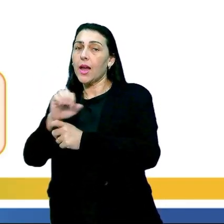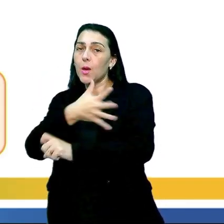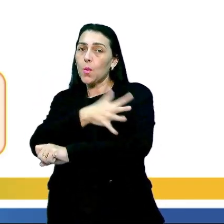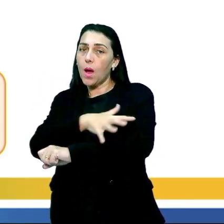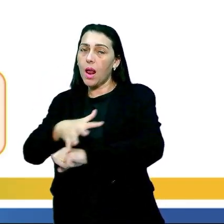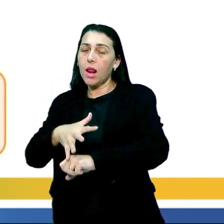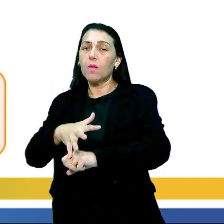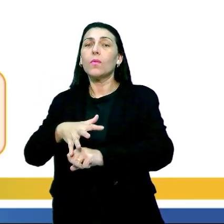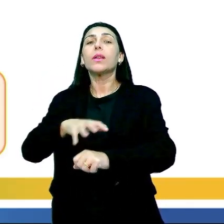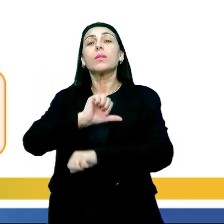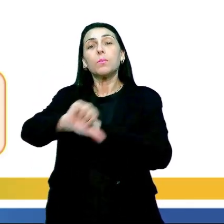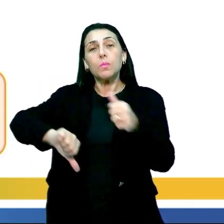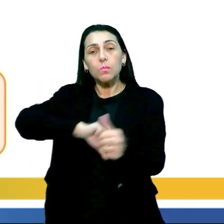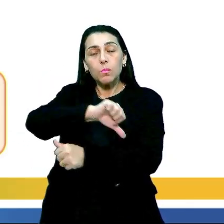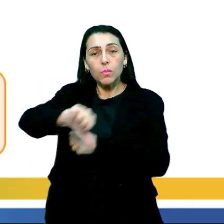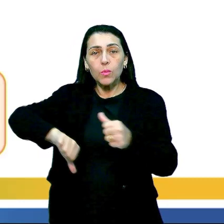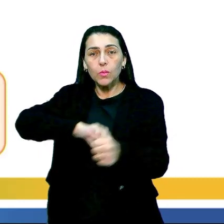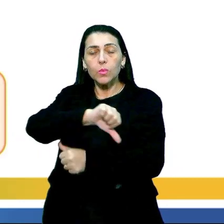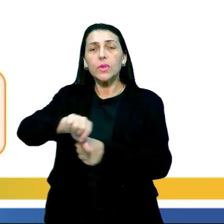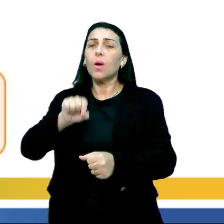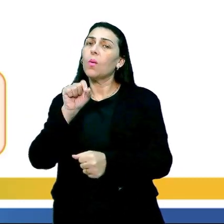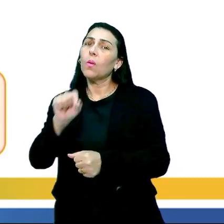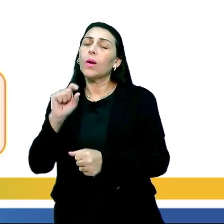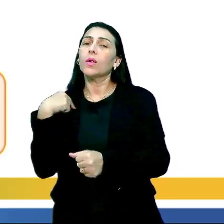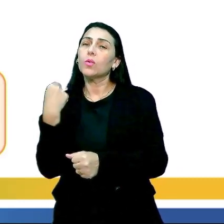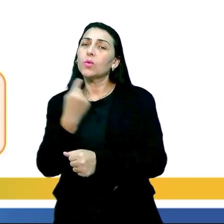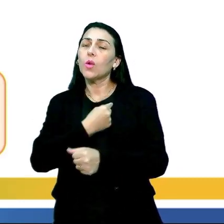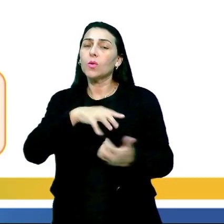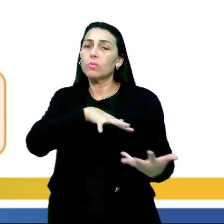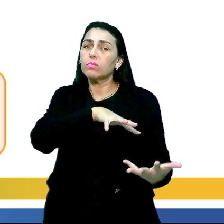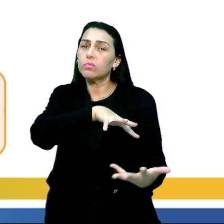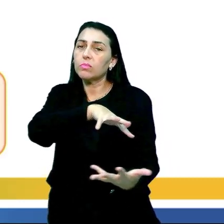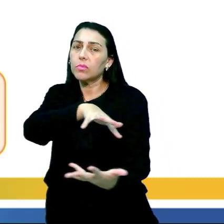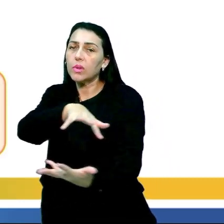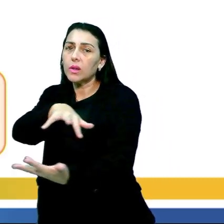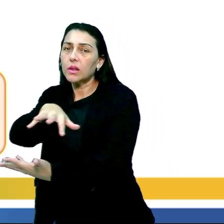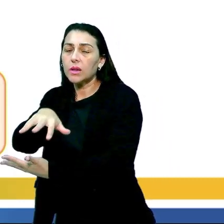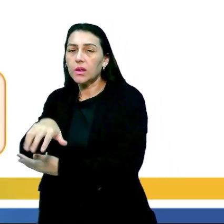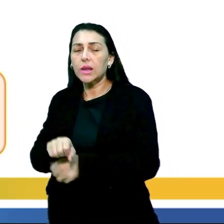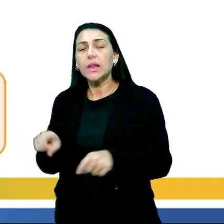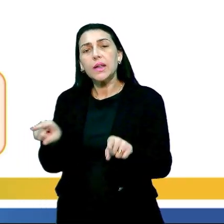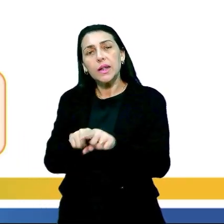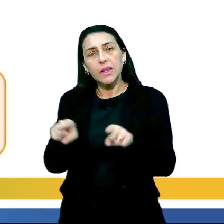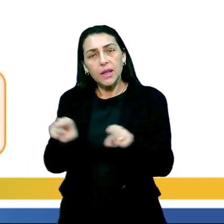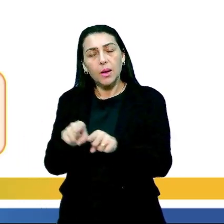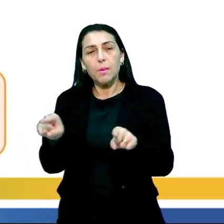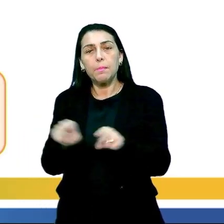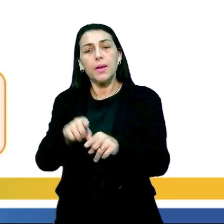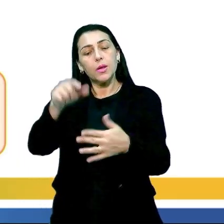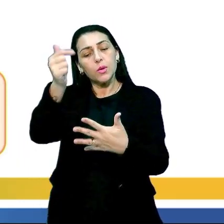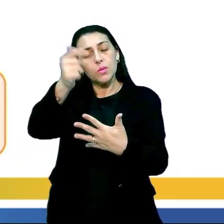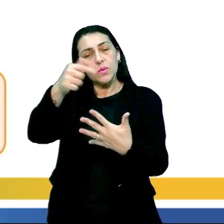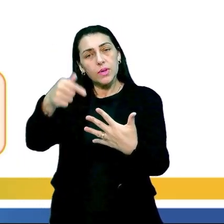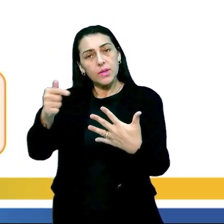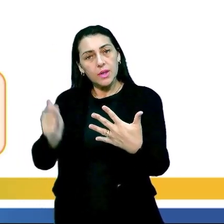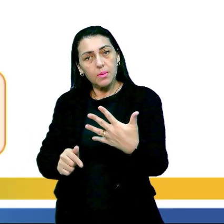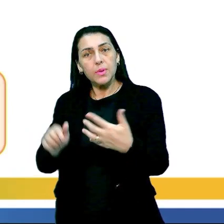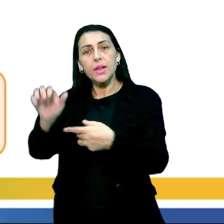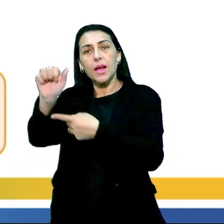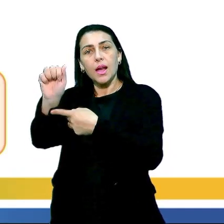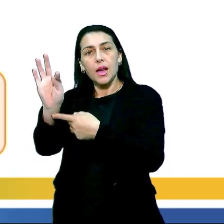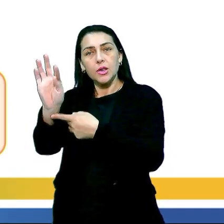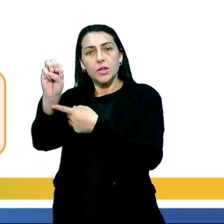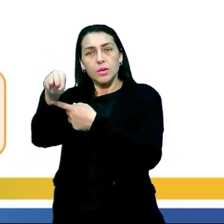eles alteram a dinâmica, tá, do nosso planeta. E eles também interferem nos elementos atmosféricos,